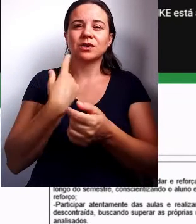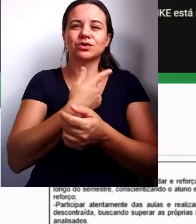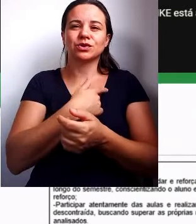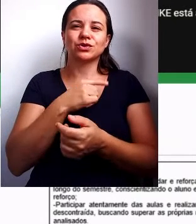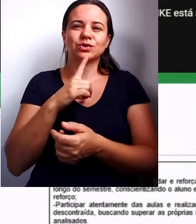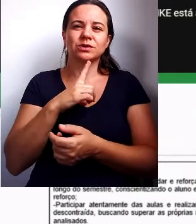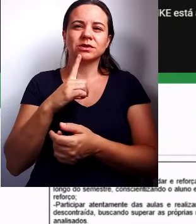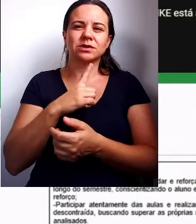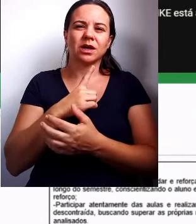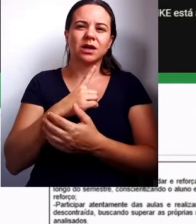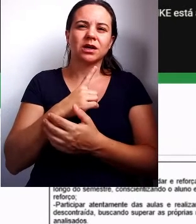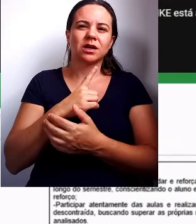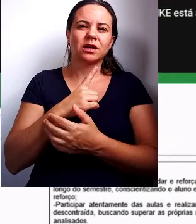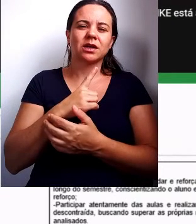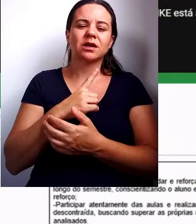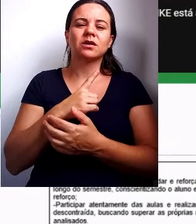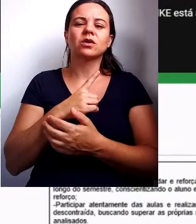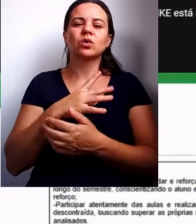gente tem